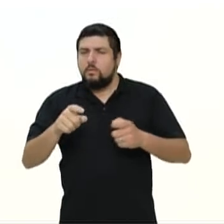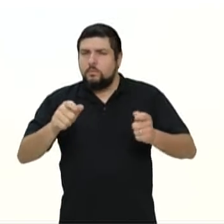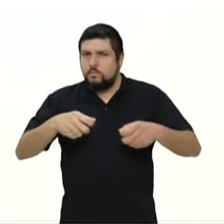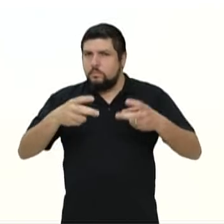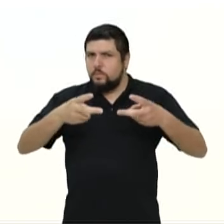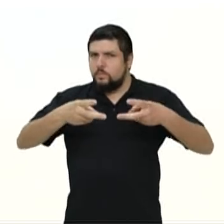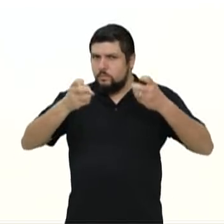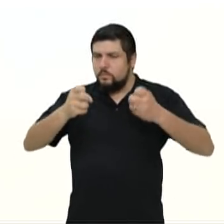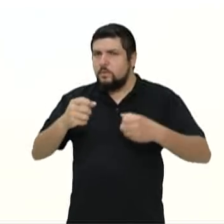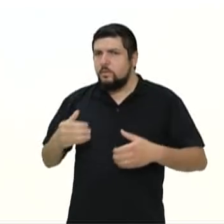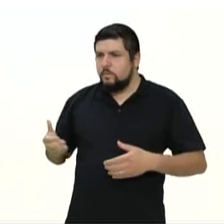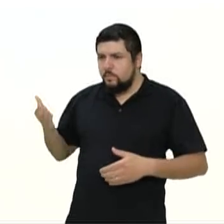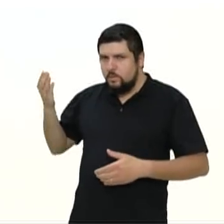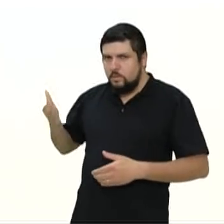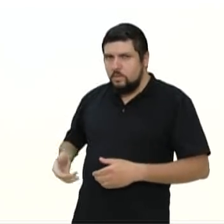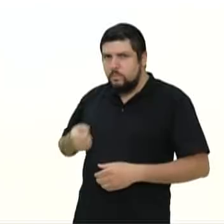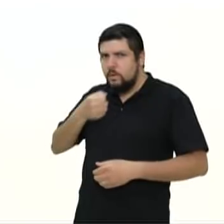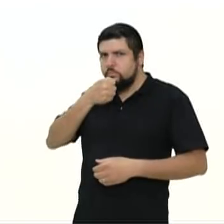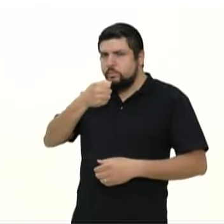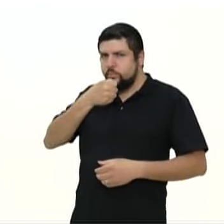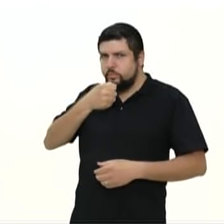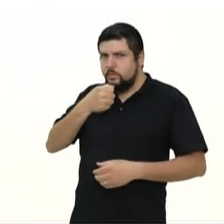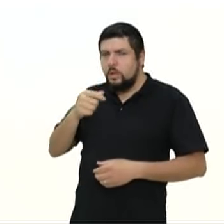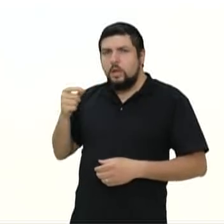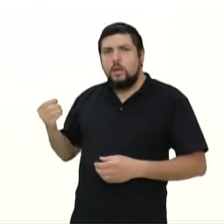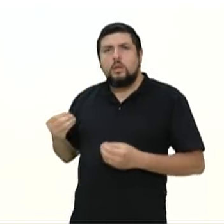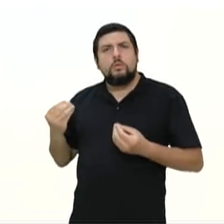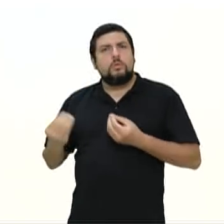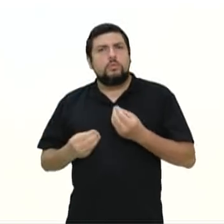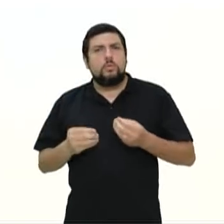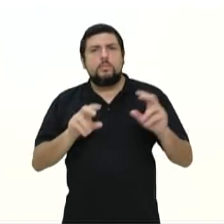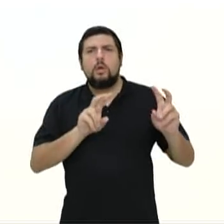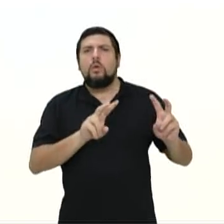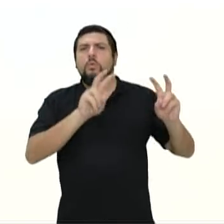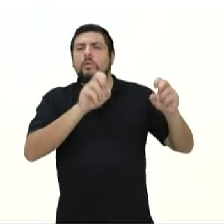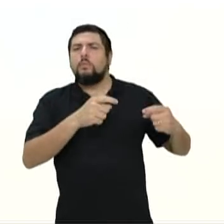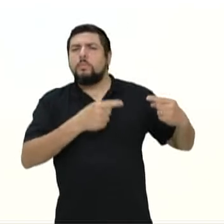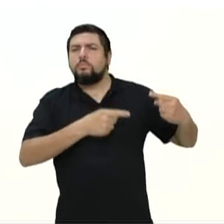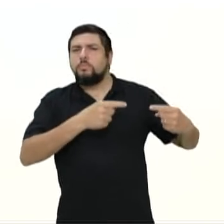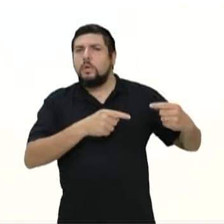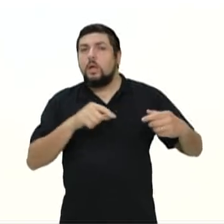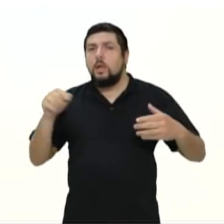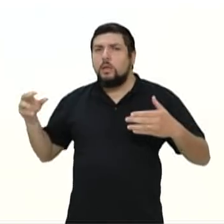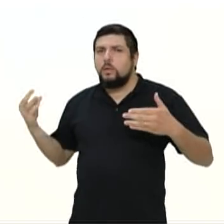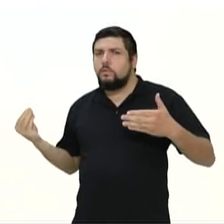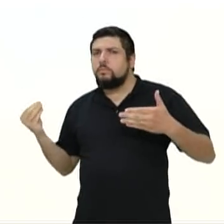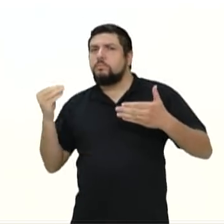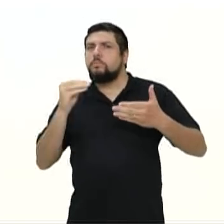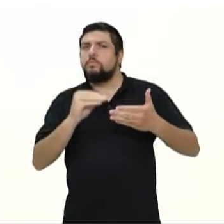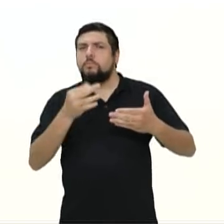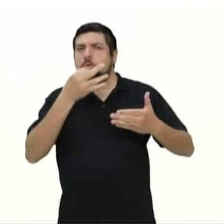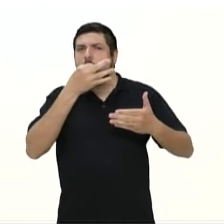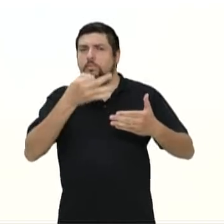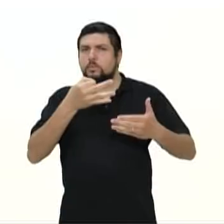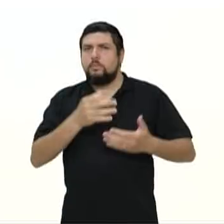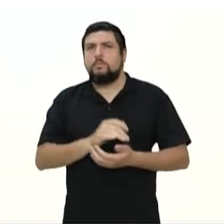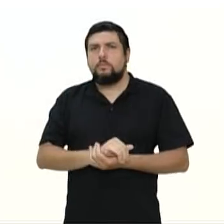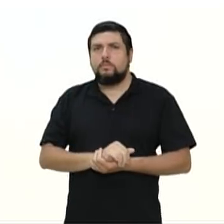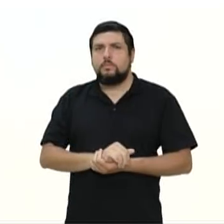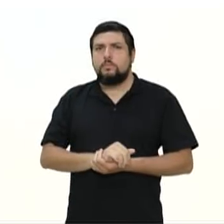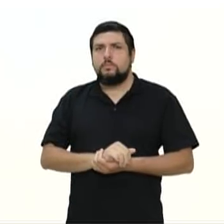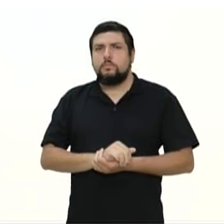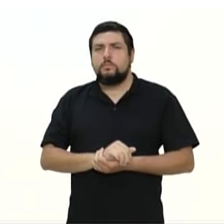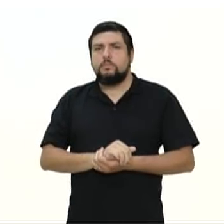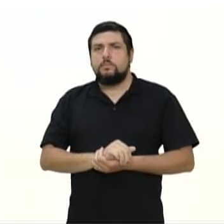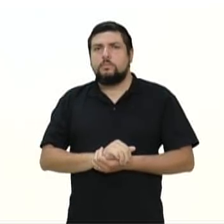autora, a jornalista, emite opiniões sobre o tema discutido ao longo do texto. Nas notícias que